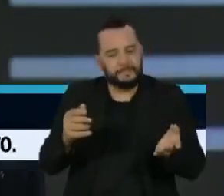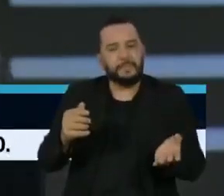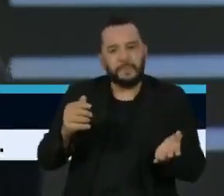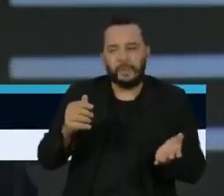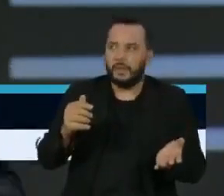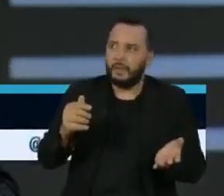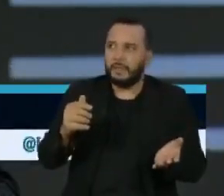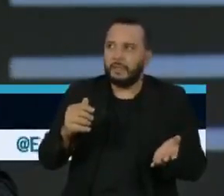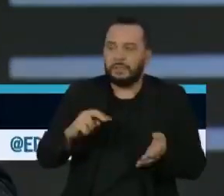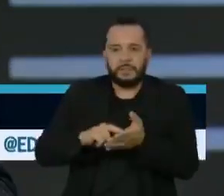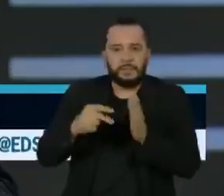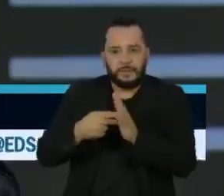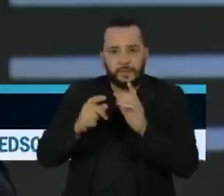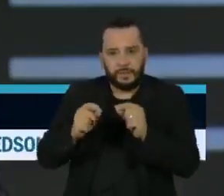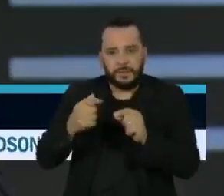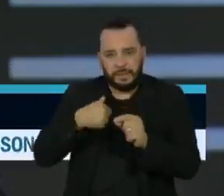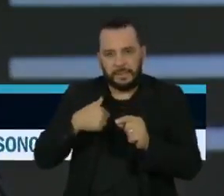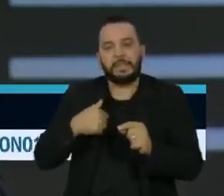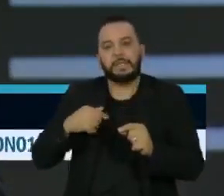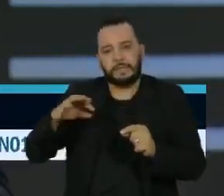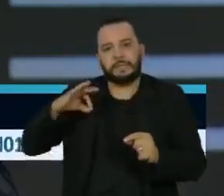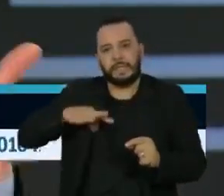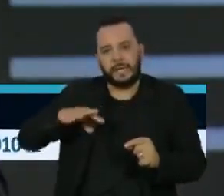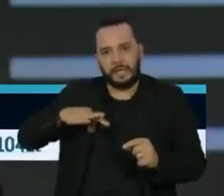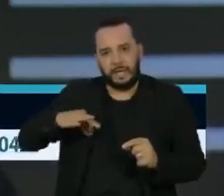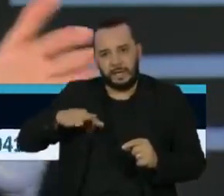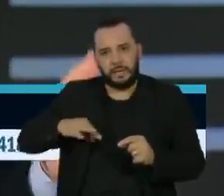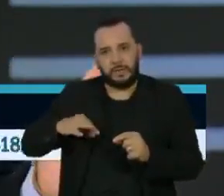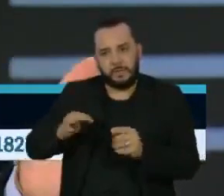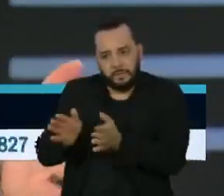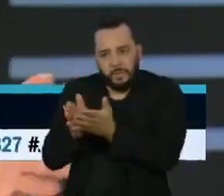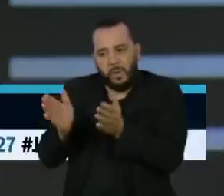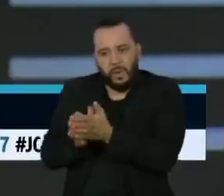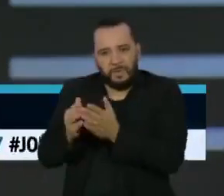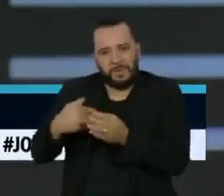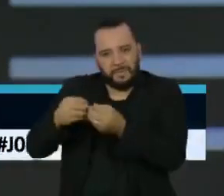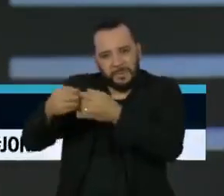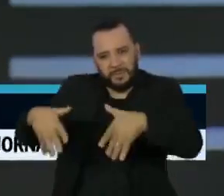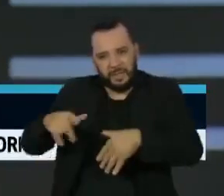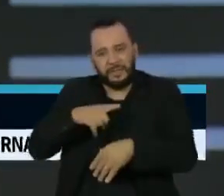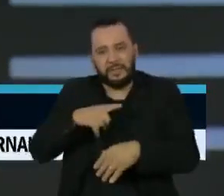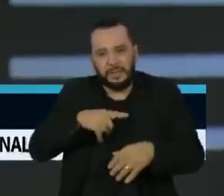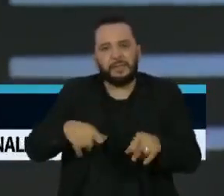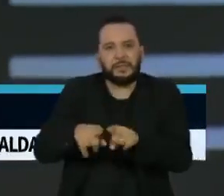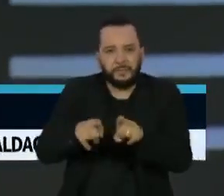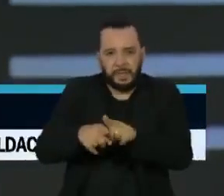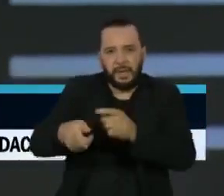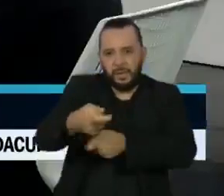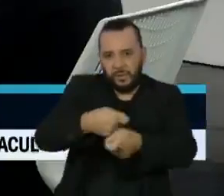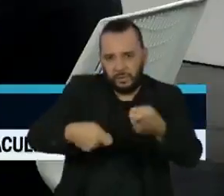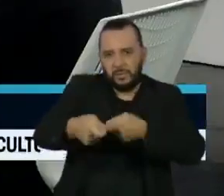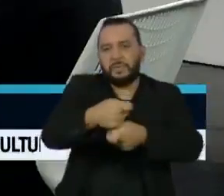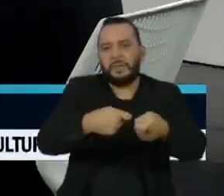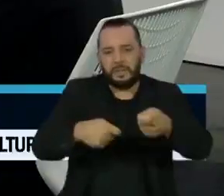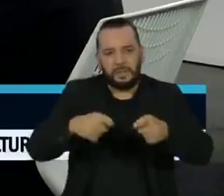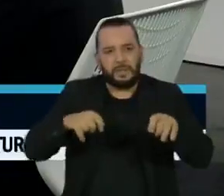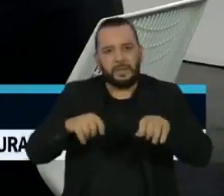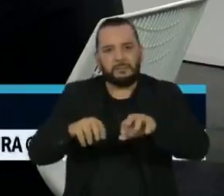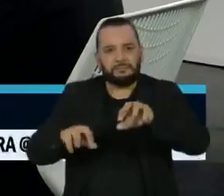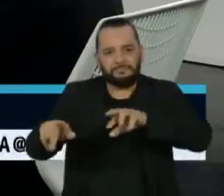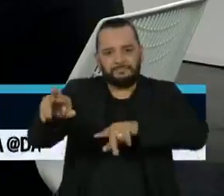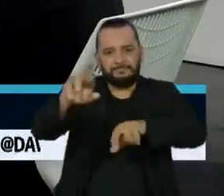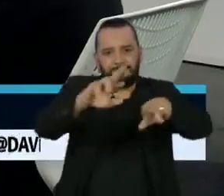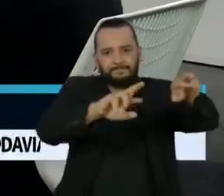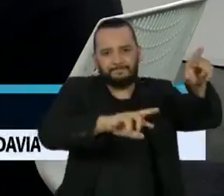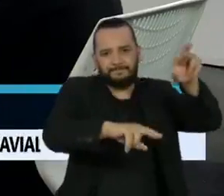importante do ponto de vista distributivo de renda e tafetá dos mais pobres e do ponto de vista das dos setores econômicos que que o dólar fechou hoje